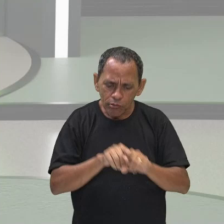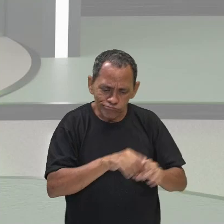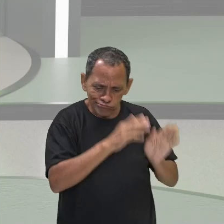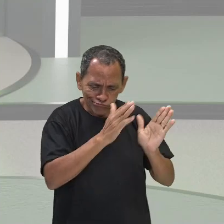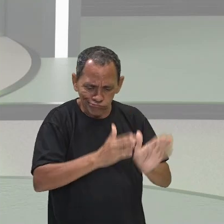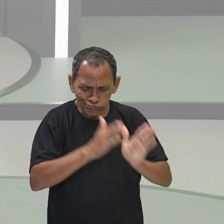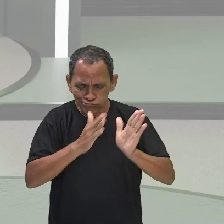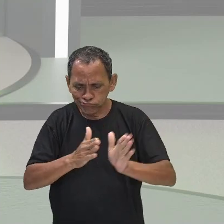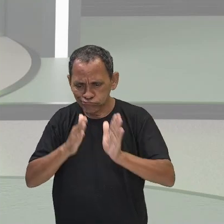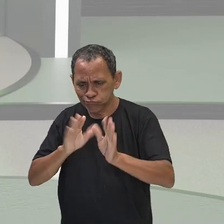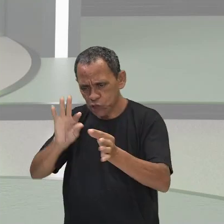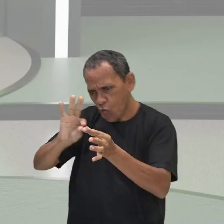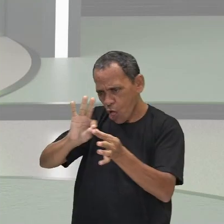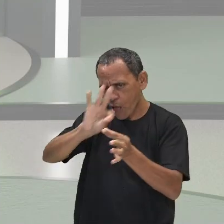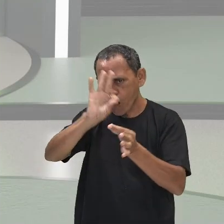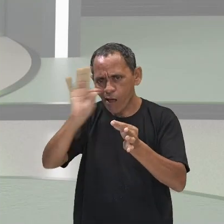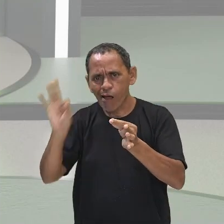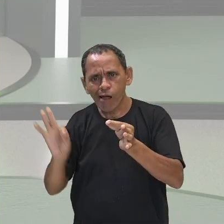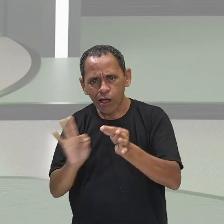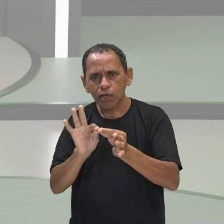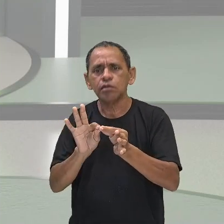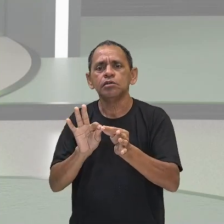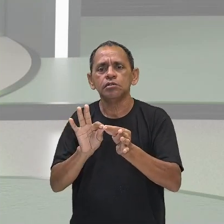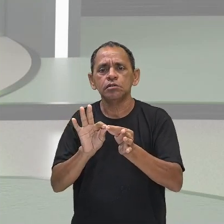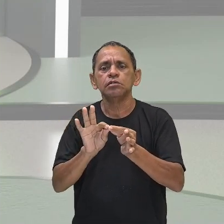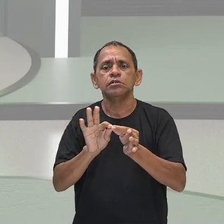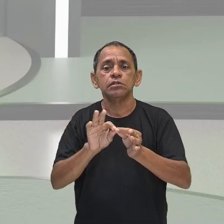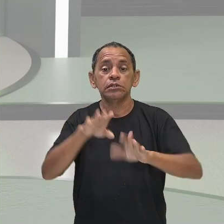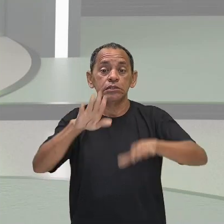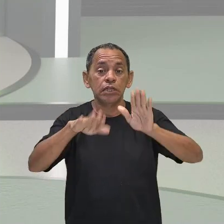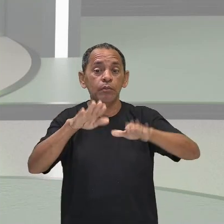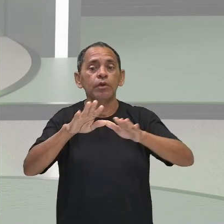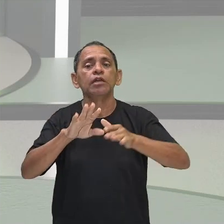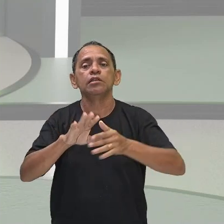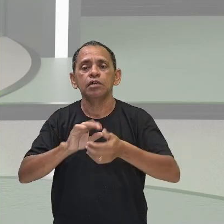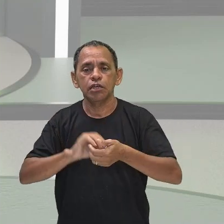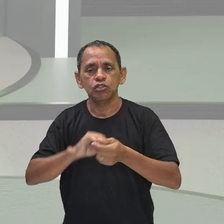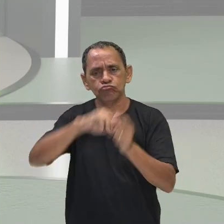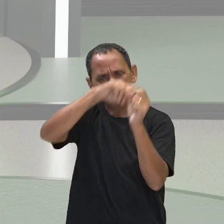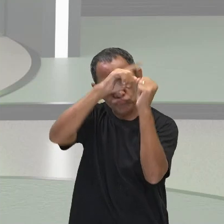deles, fazer a fotossíntese ou experienciar